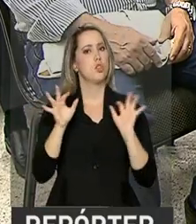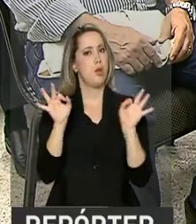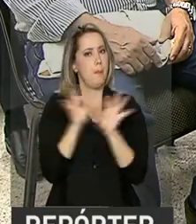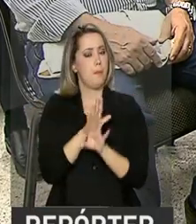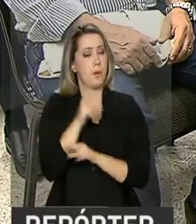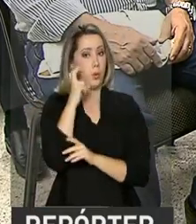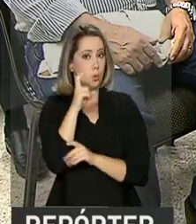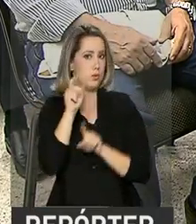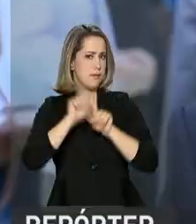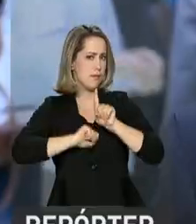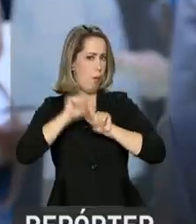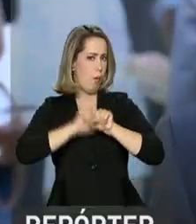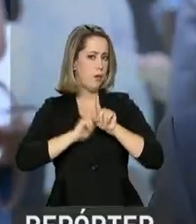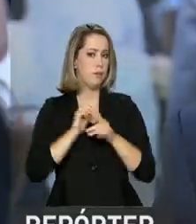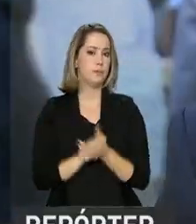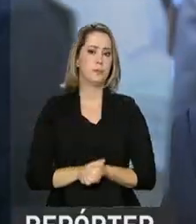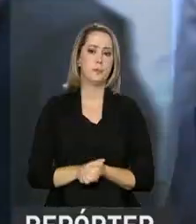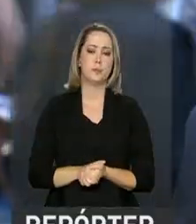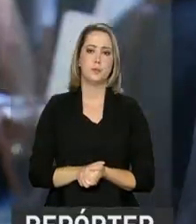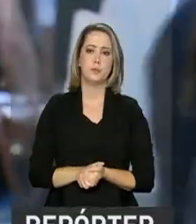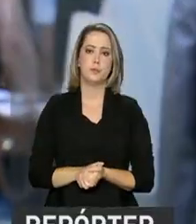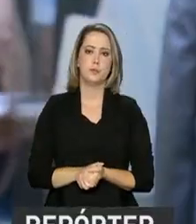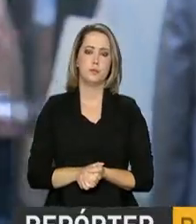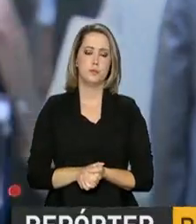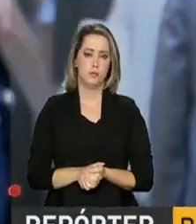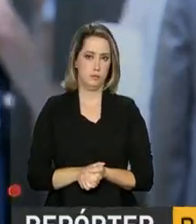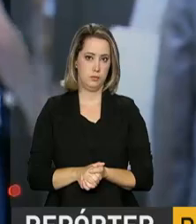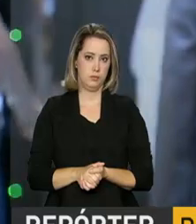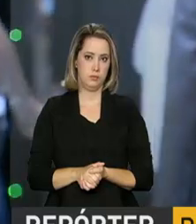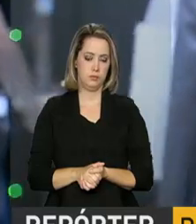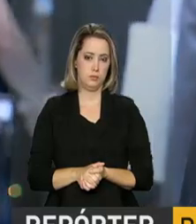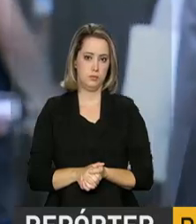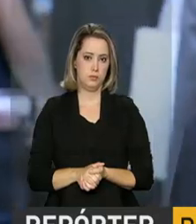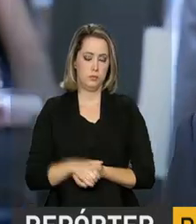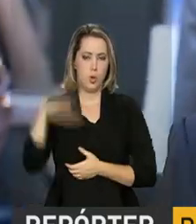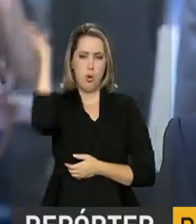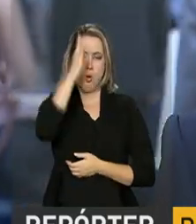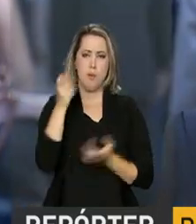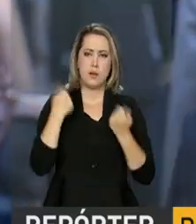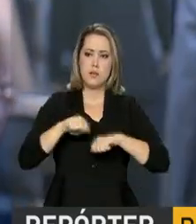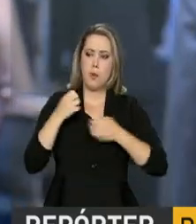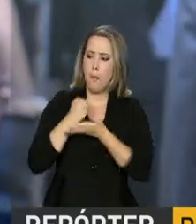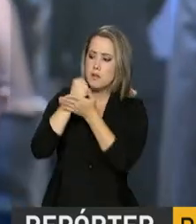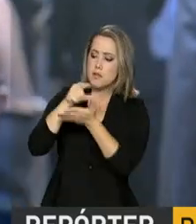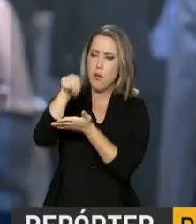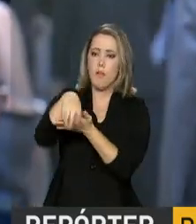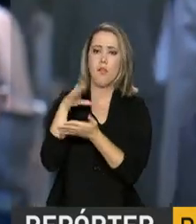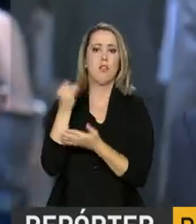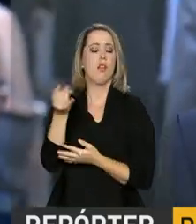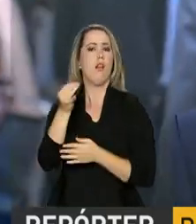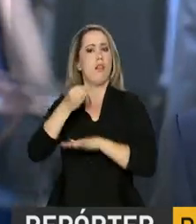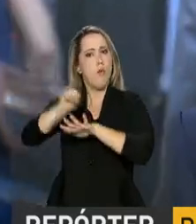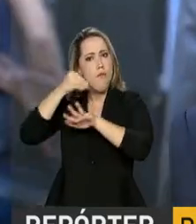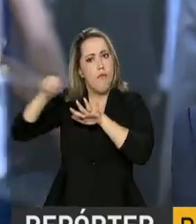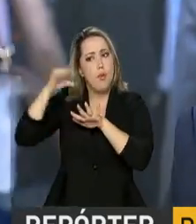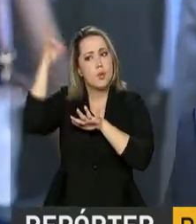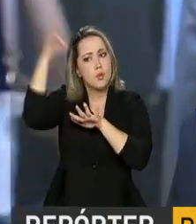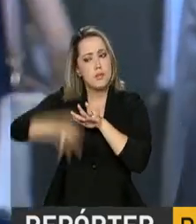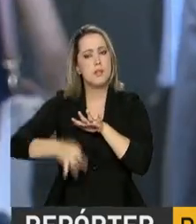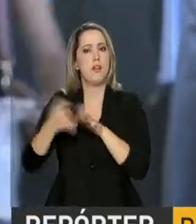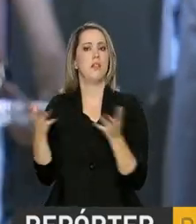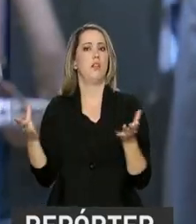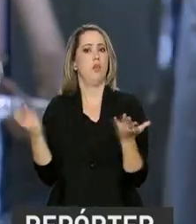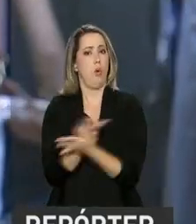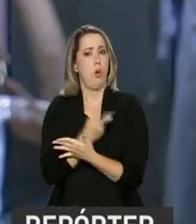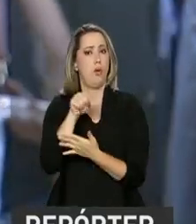em 5 meses. O Brasil está devendo ao Brasil informações atualizadas sobre essa realidade rural, principalmente